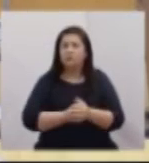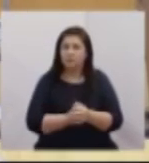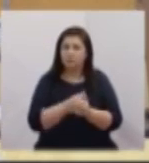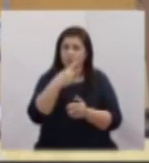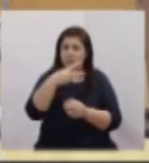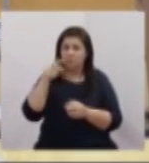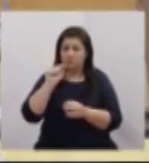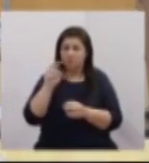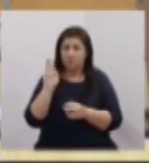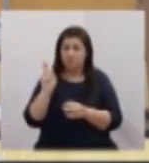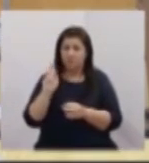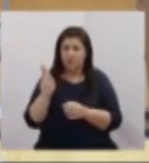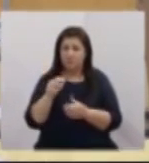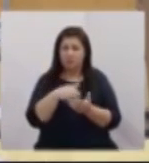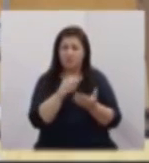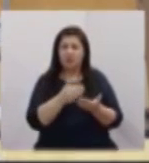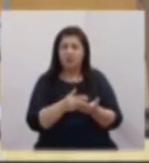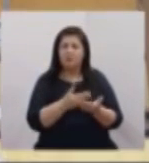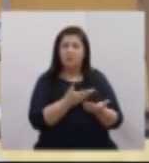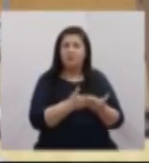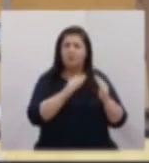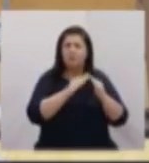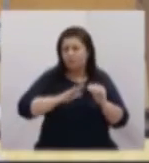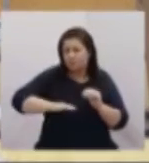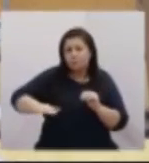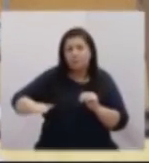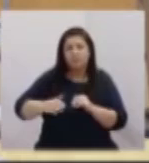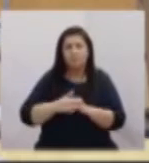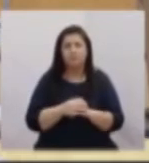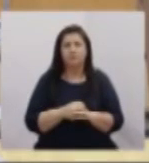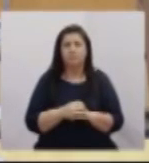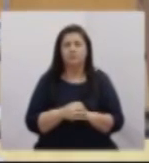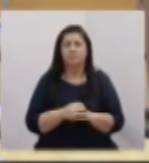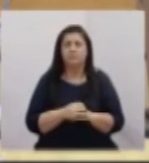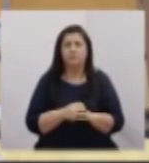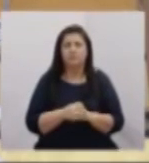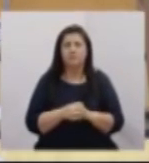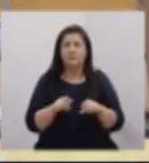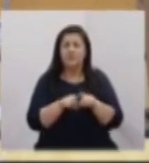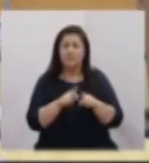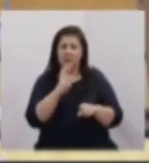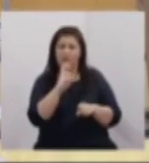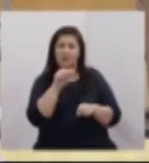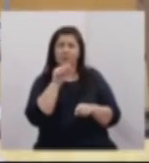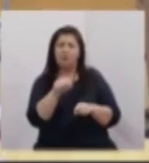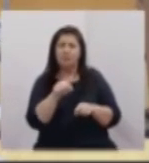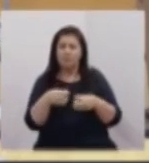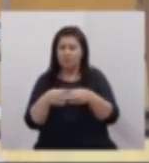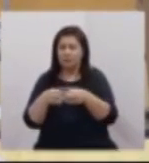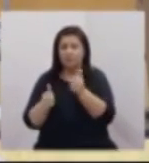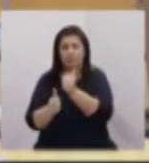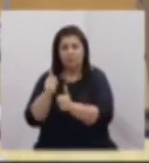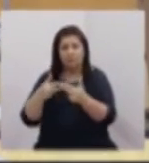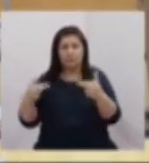mil destinados à creche Carmelitas Lar São José e 5 mil destinados à Associação Esportiva